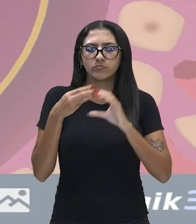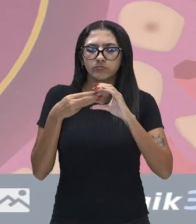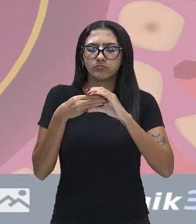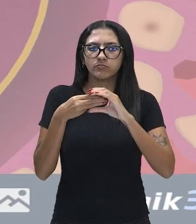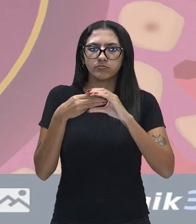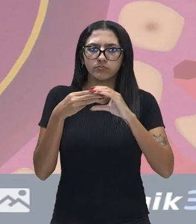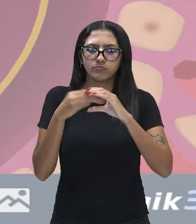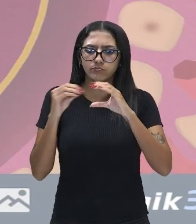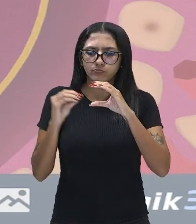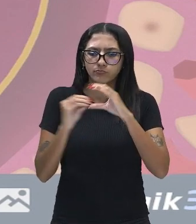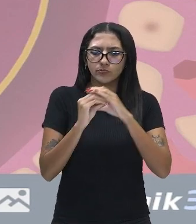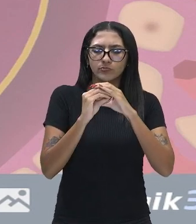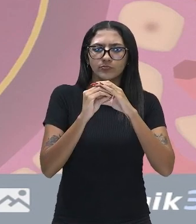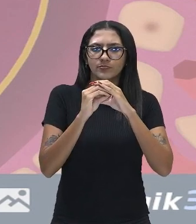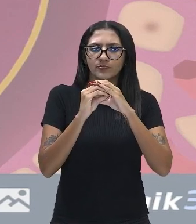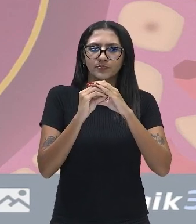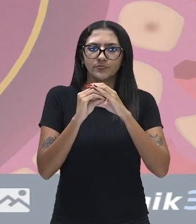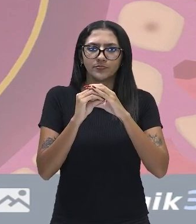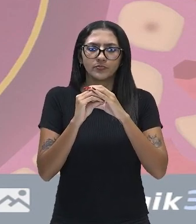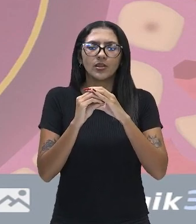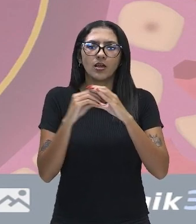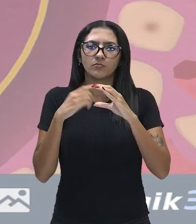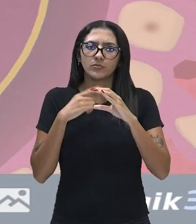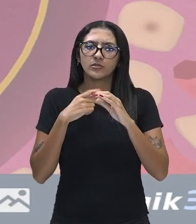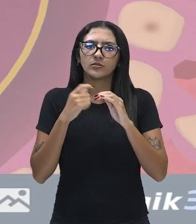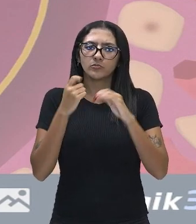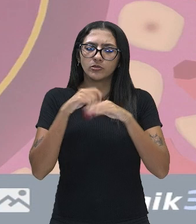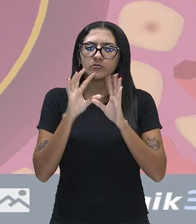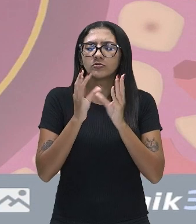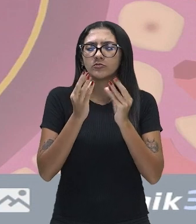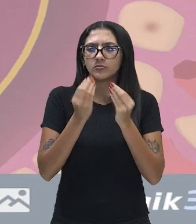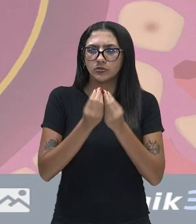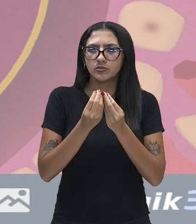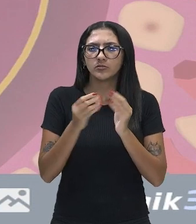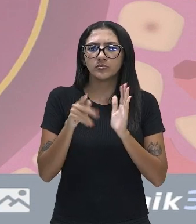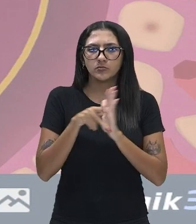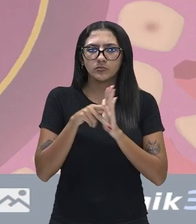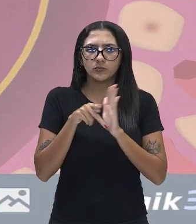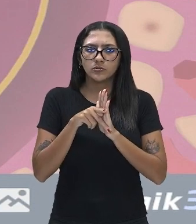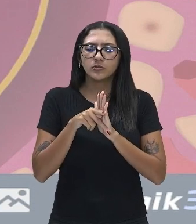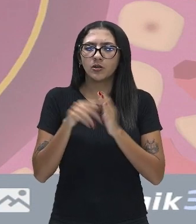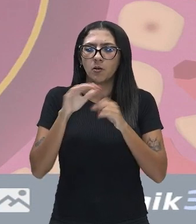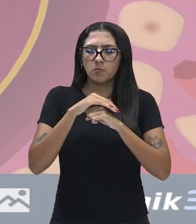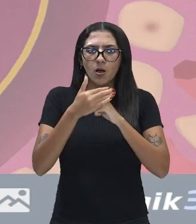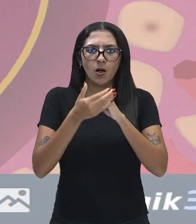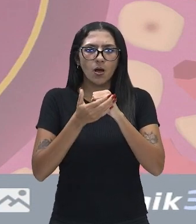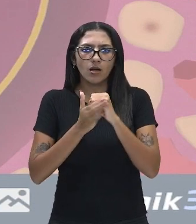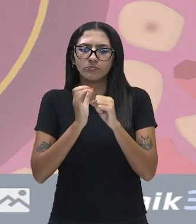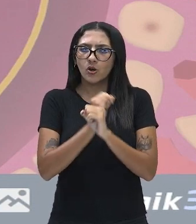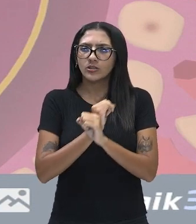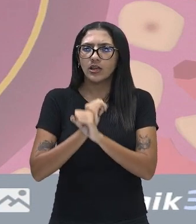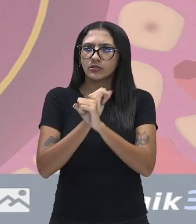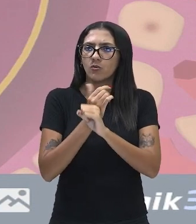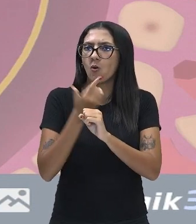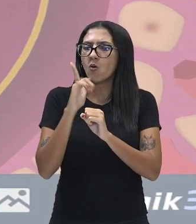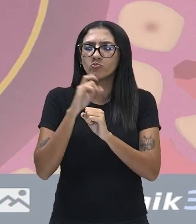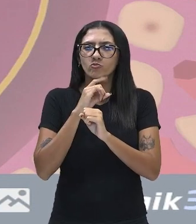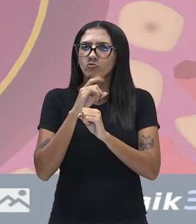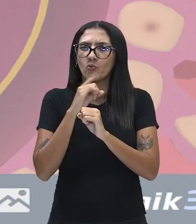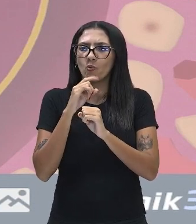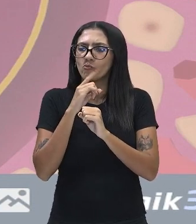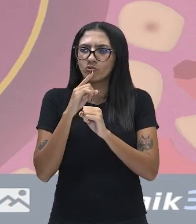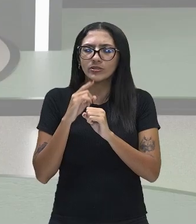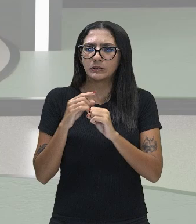polispermia. Para quê? Para que outro espermatozoide não entre, certo? E aí, se